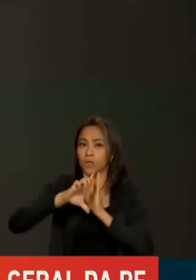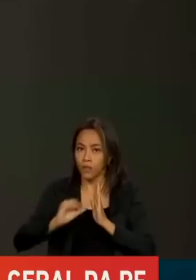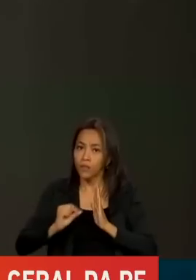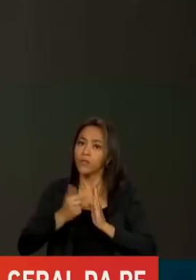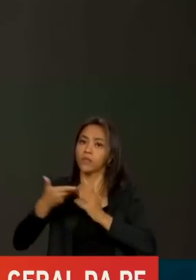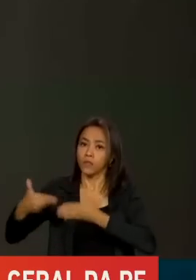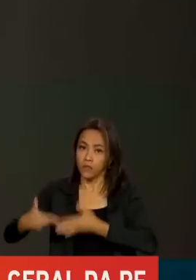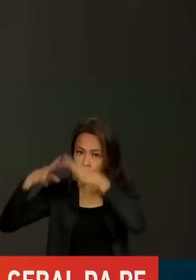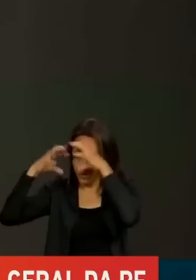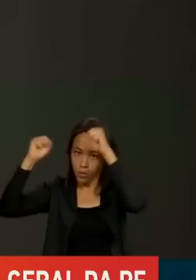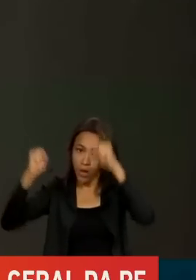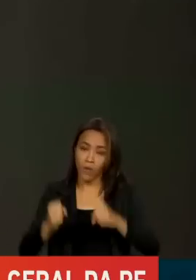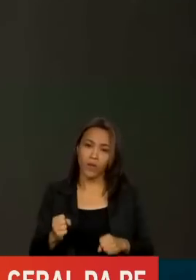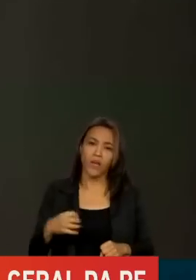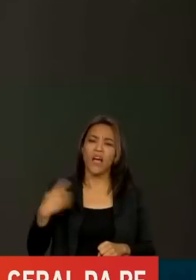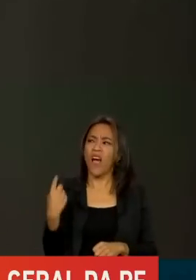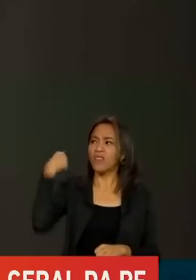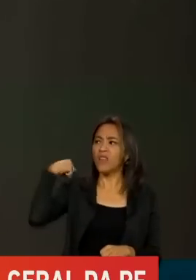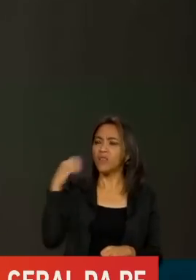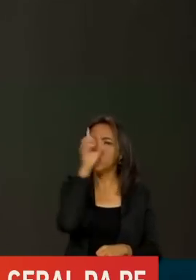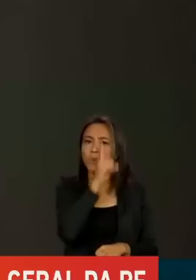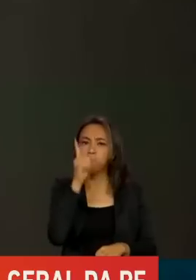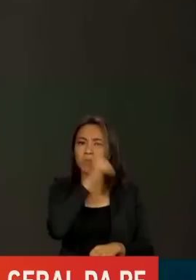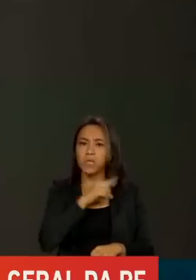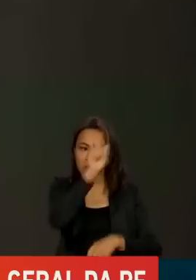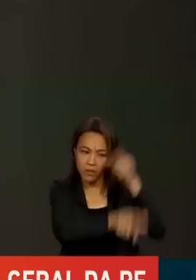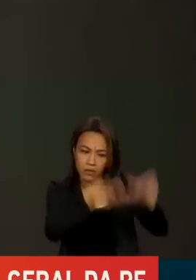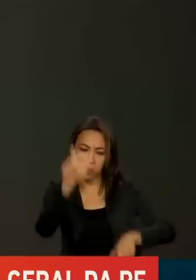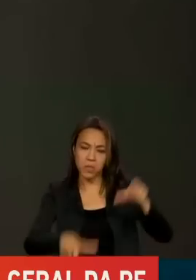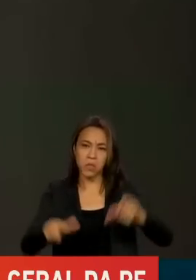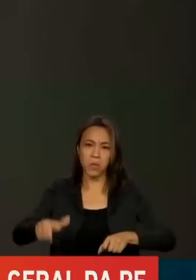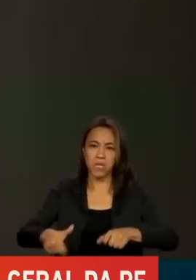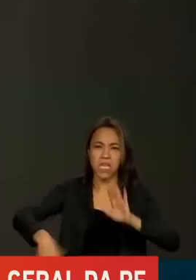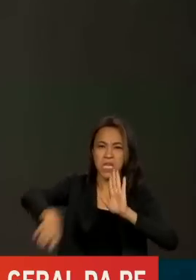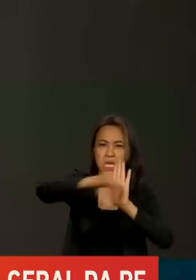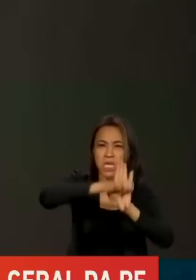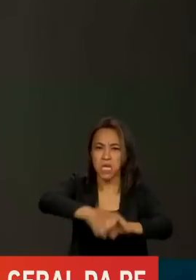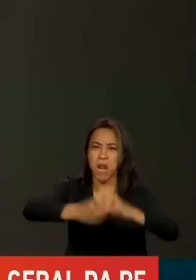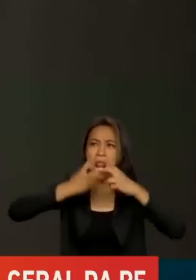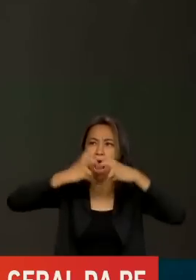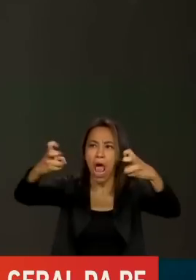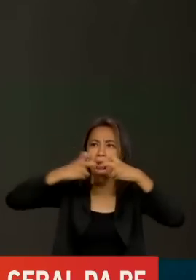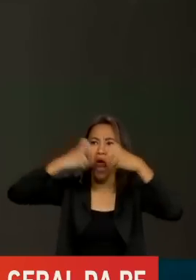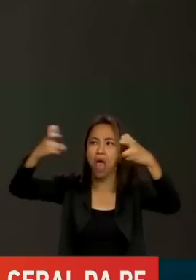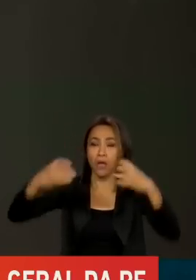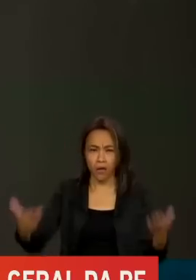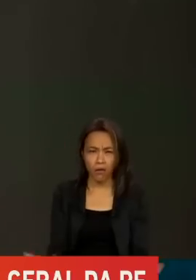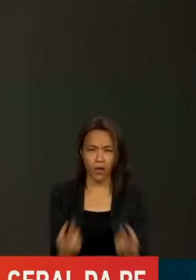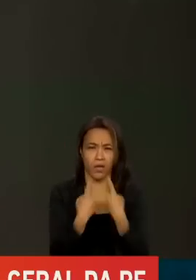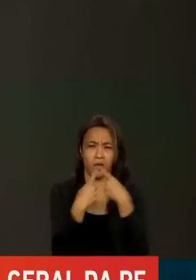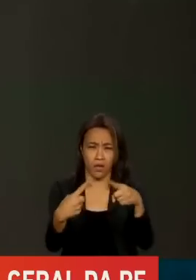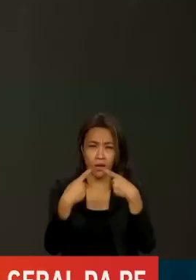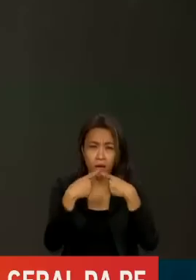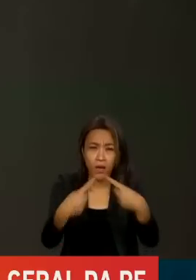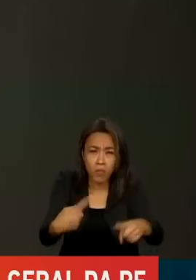que até domingo fazer um baderna e crimes e agora reclamam Porque estão presos querendo